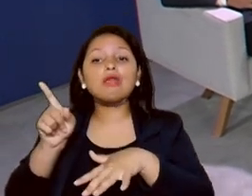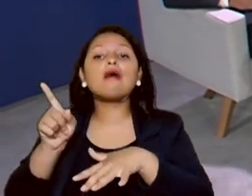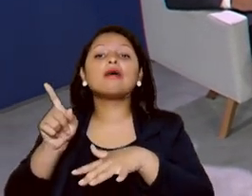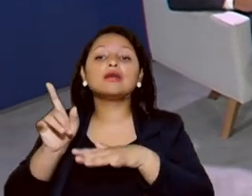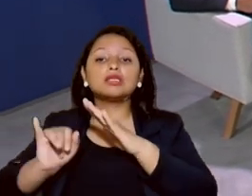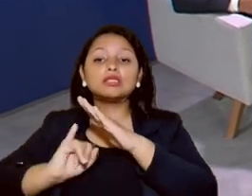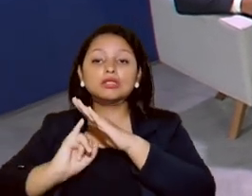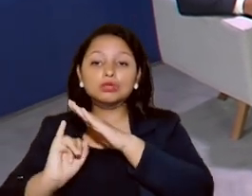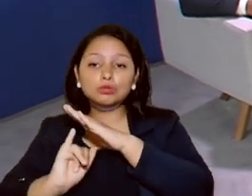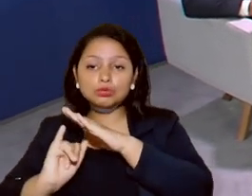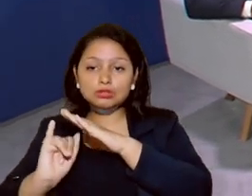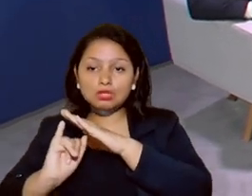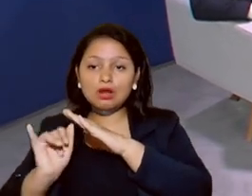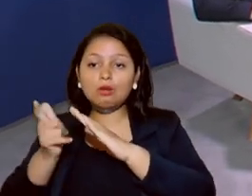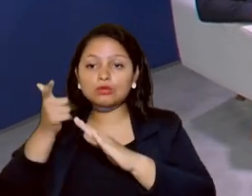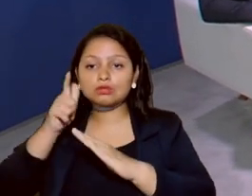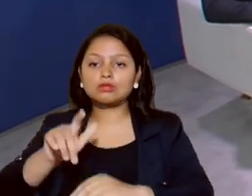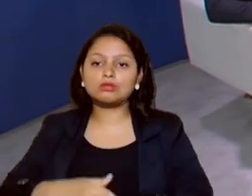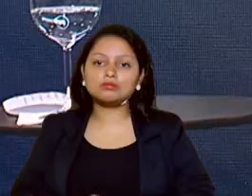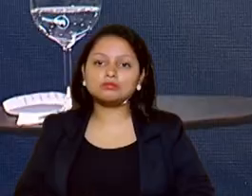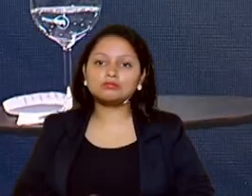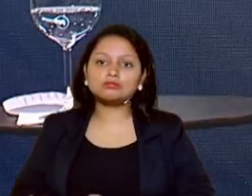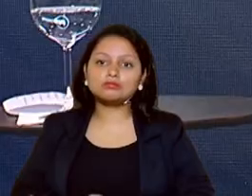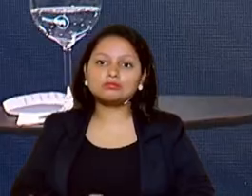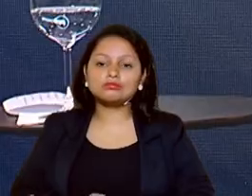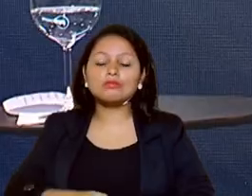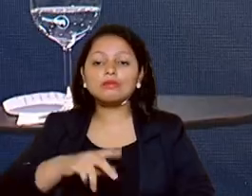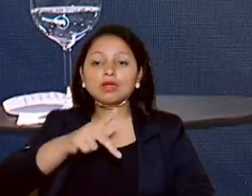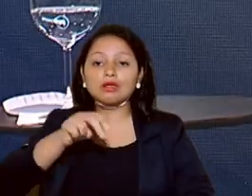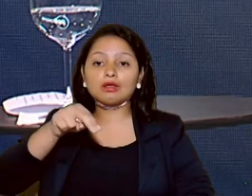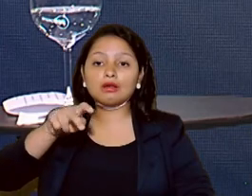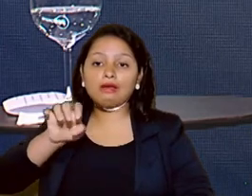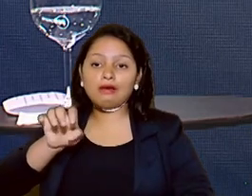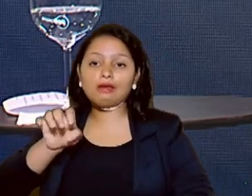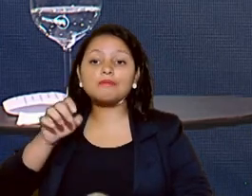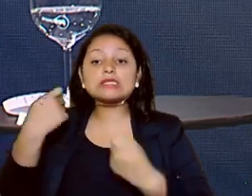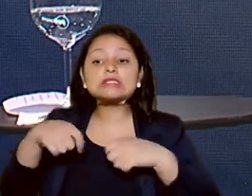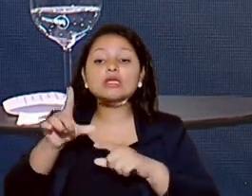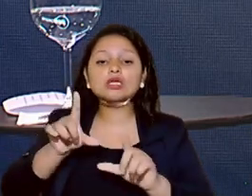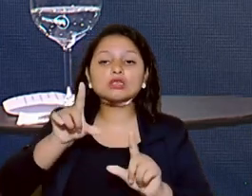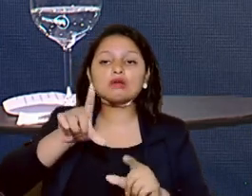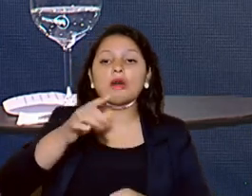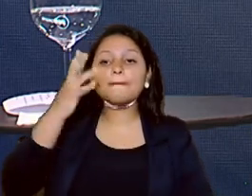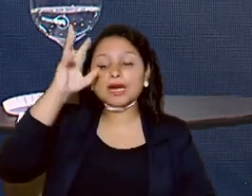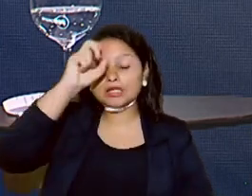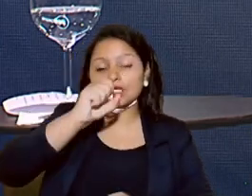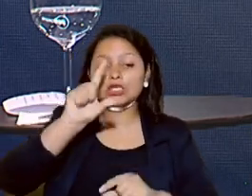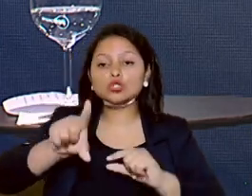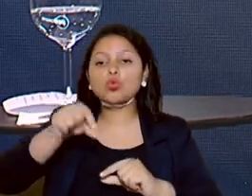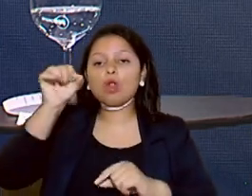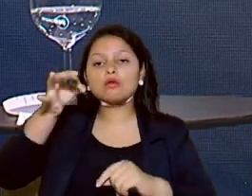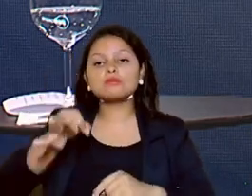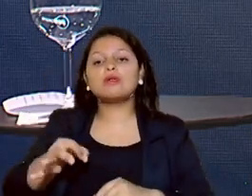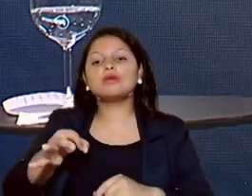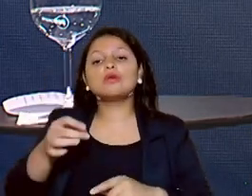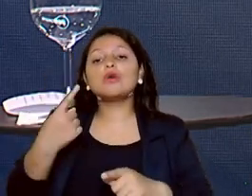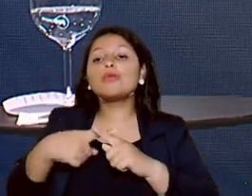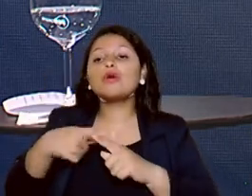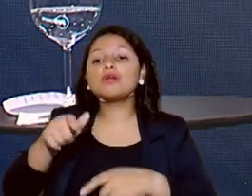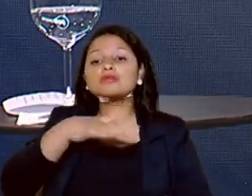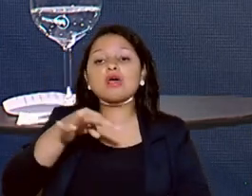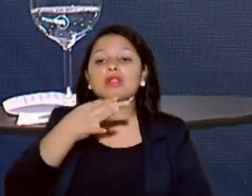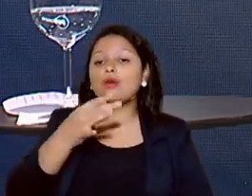de tudo isso do outro lado o PME tem que aprender a escolher isso ele nem conhece muitas vezes ele tem essas